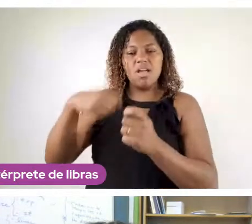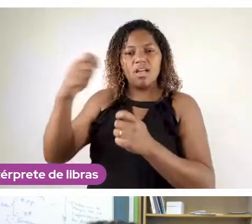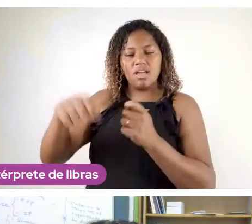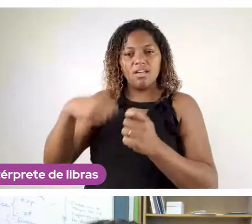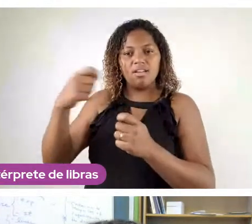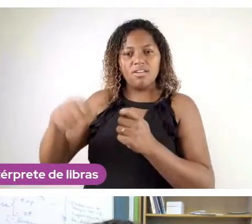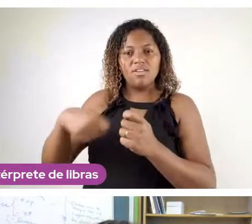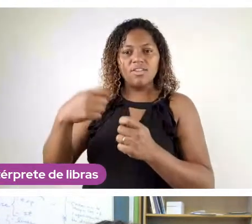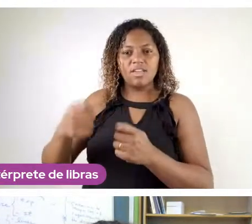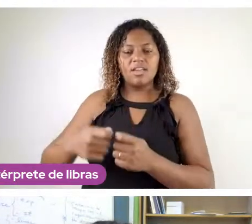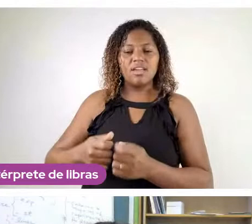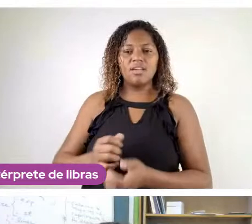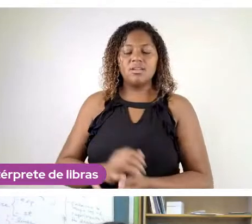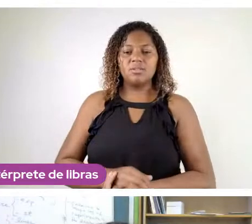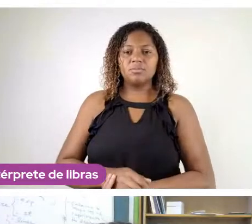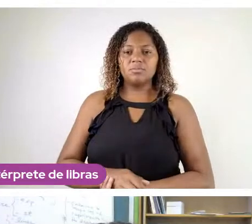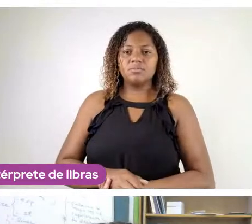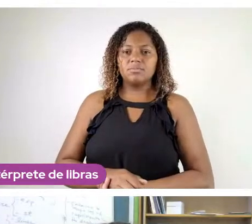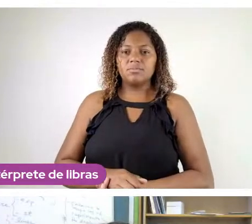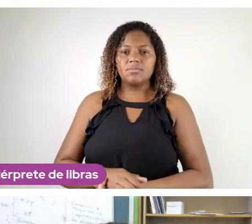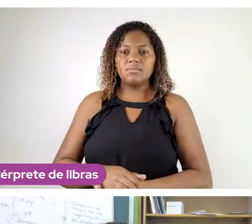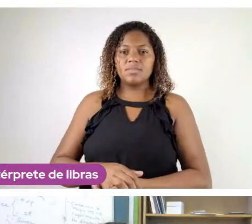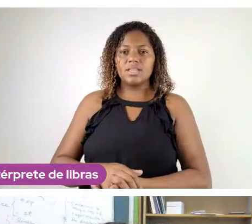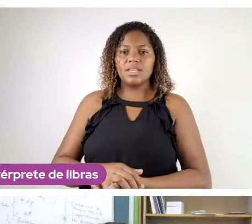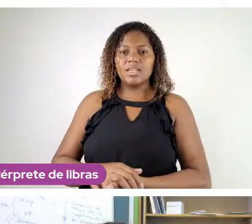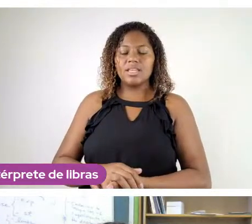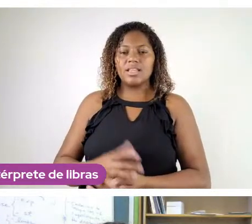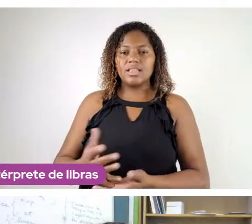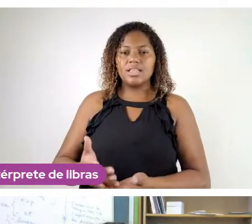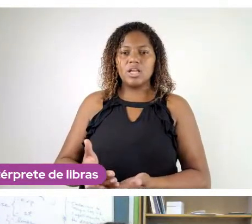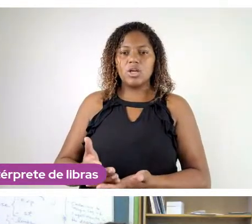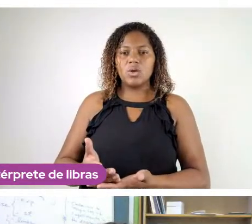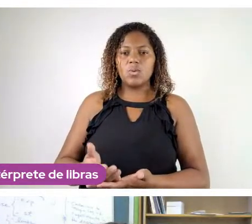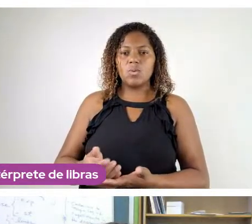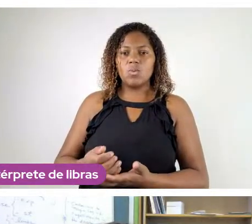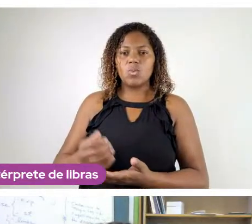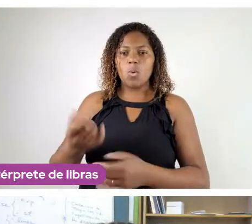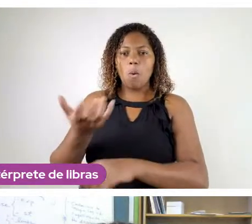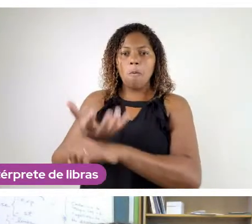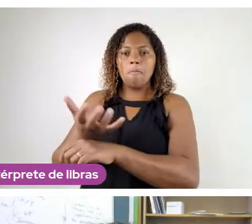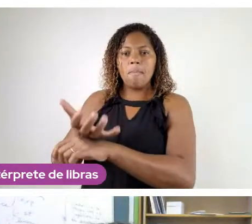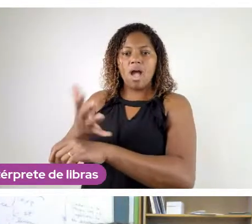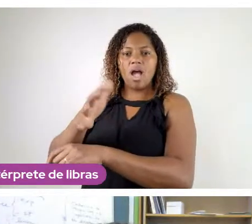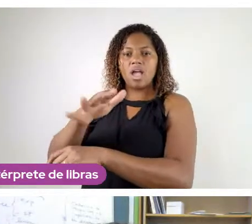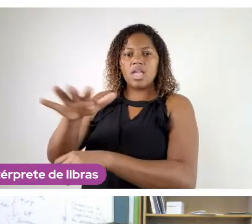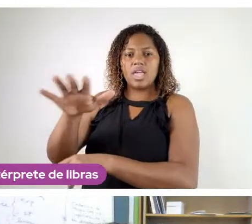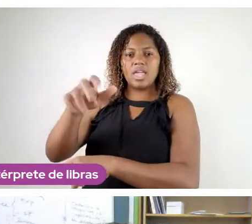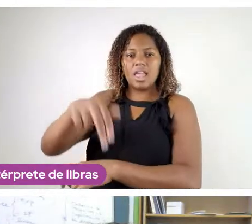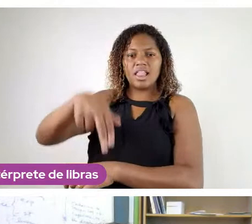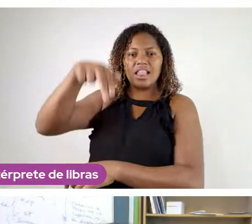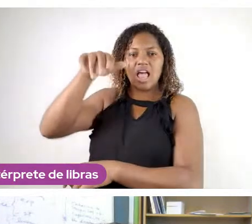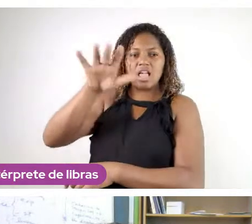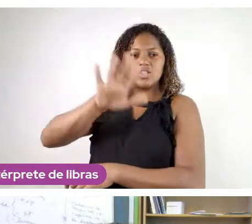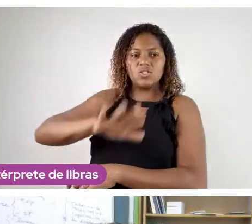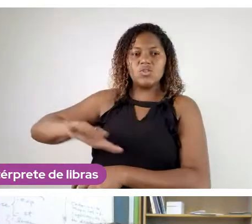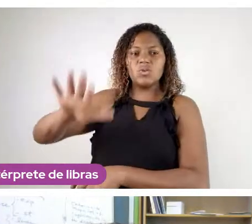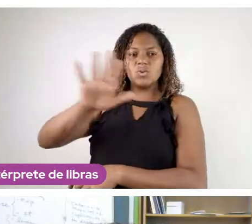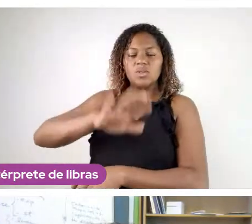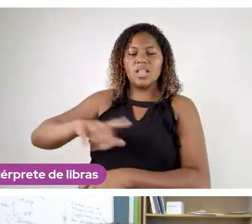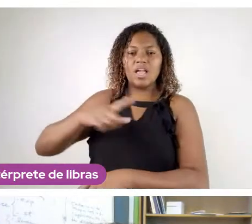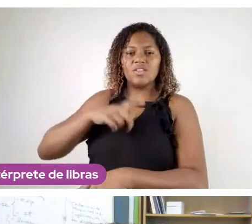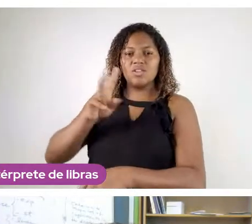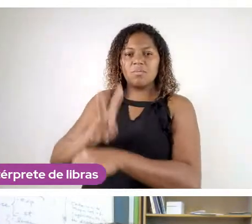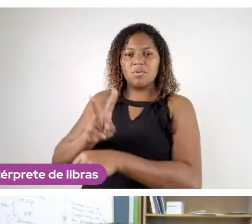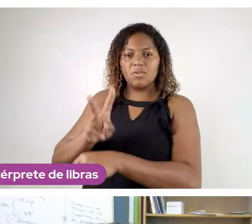parque nacional. Y empezaron a hacer justamente, tener proyectos de ecoturismo. Y ellos mismos, en lugar de